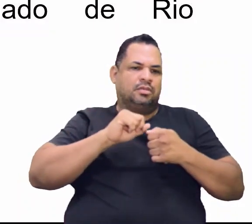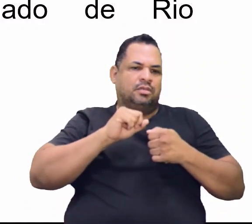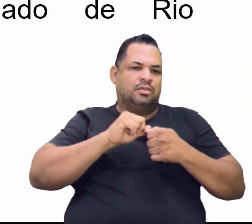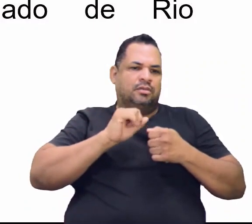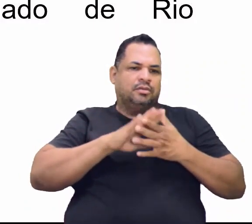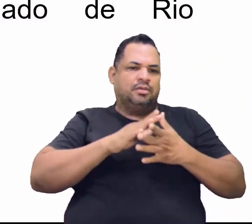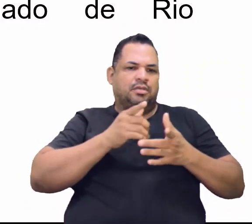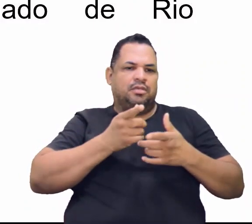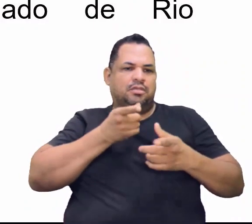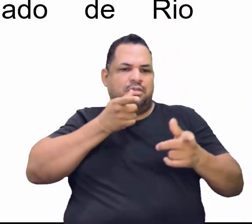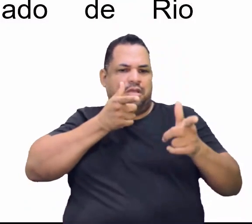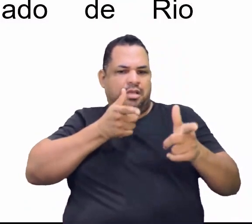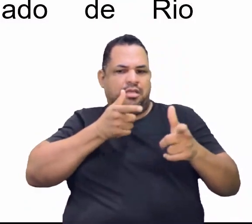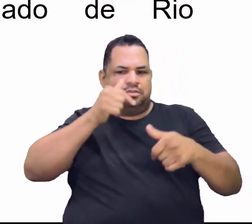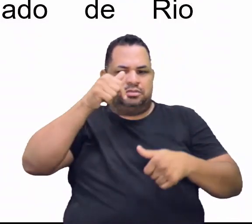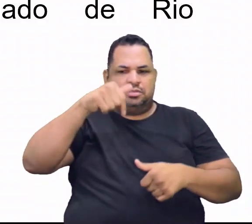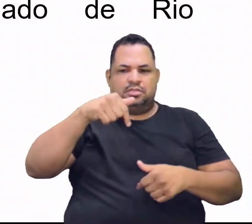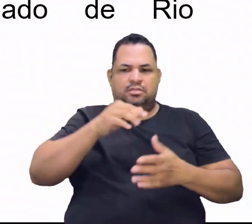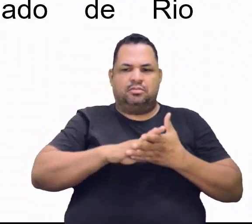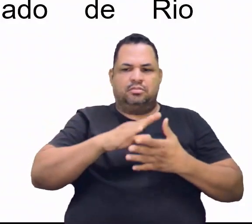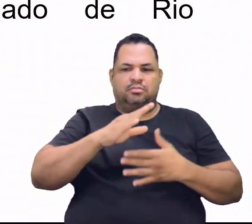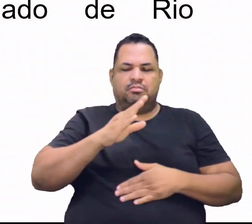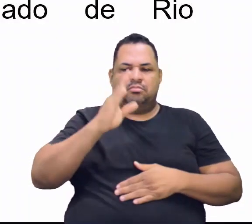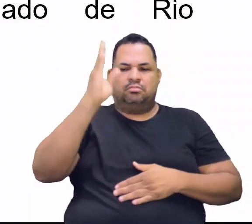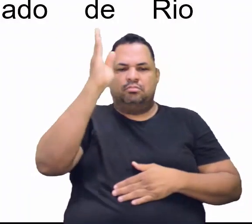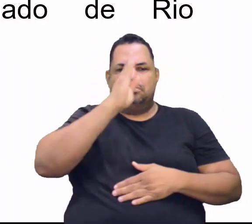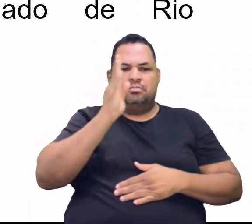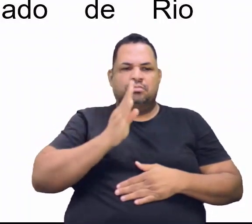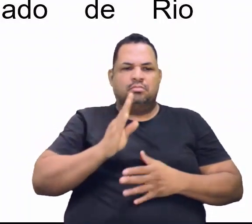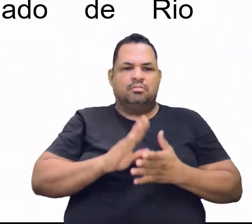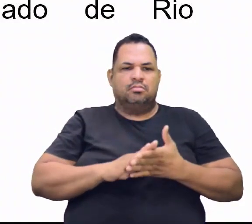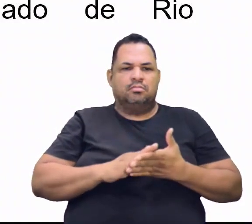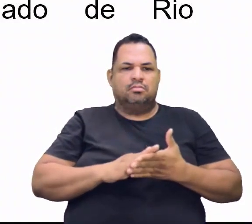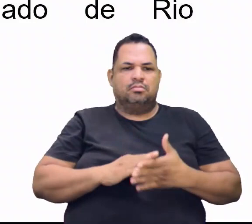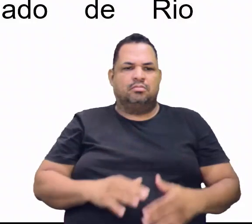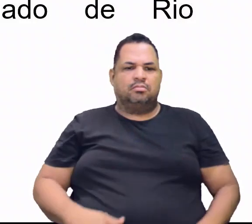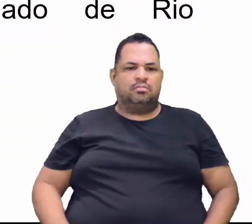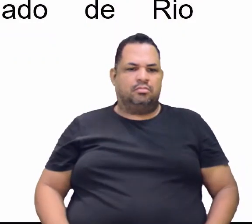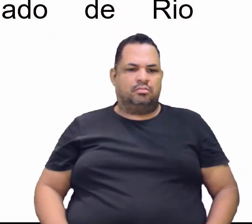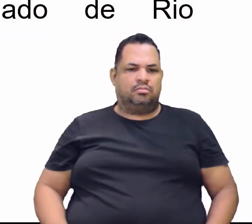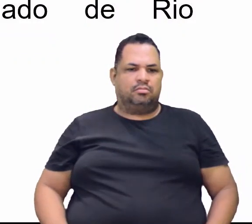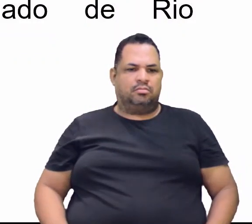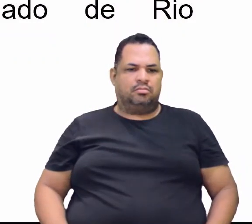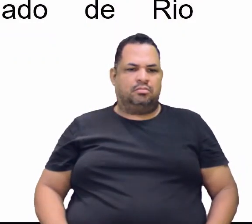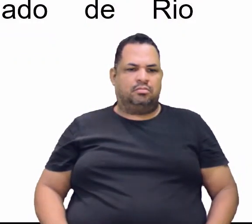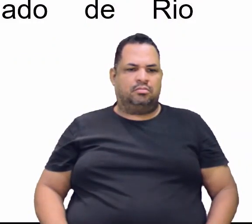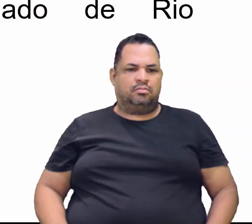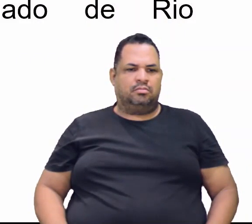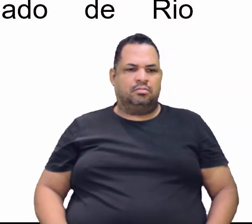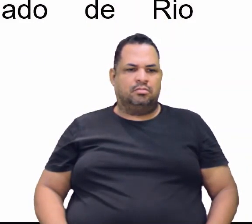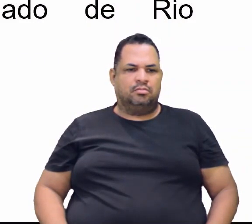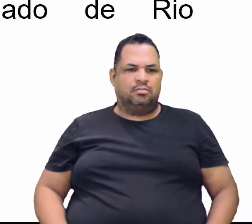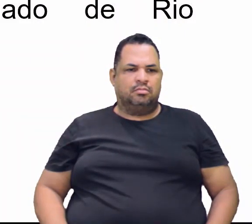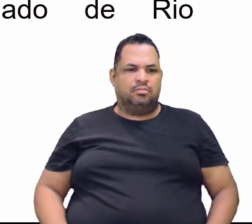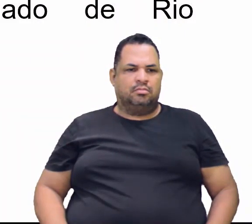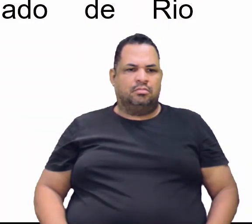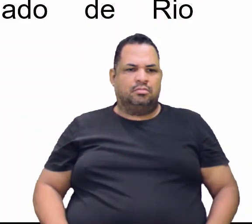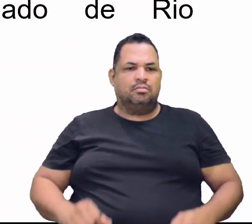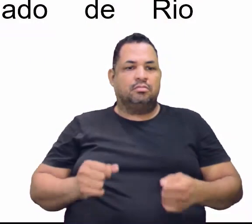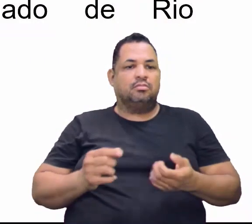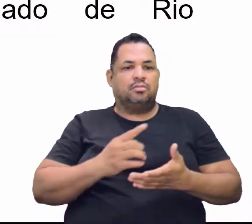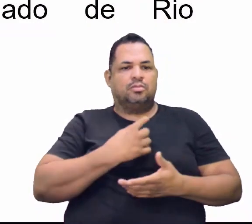África e queria fazer um safari no Brasil. Porém, Rondon falou assim, cara, para passear eu não concordo. Nós podemos fazer